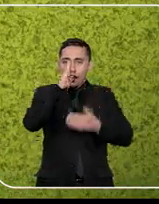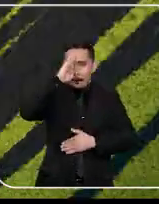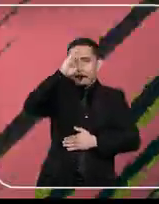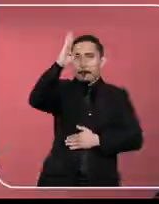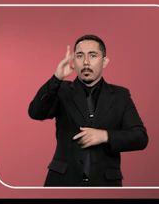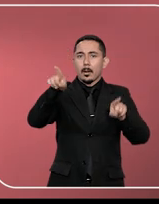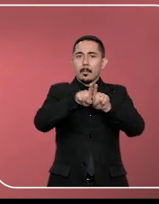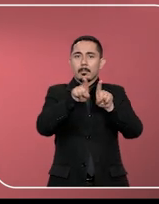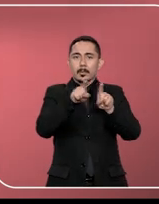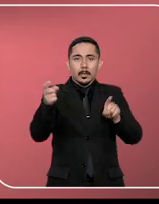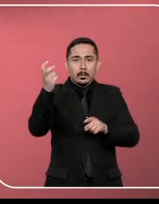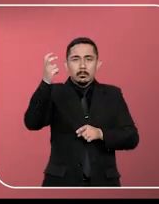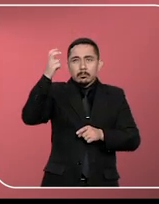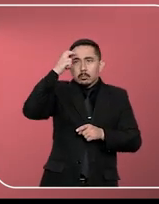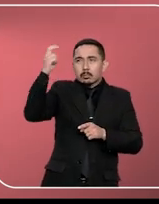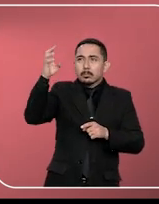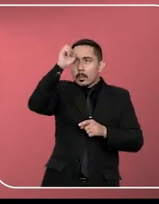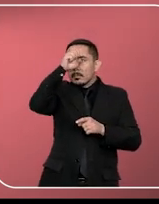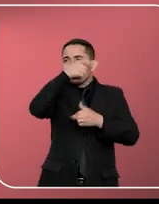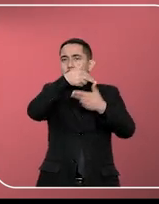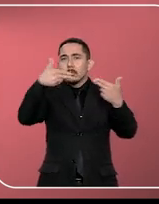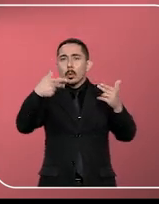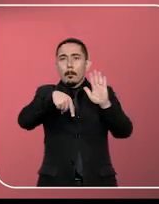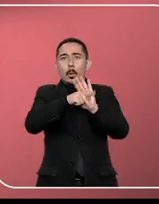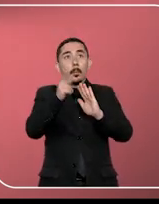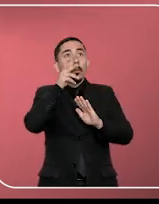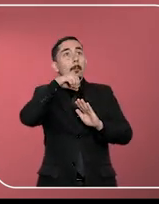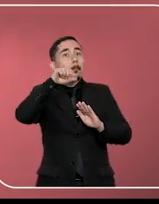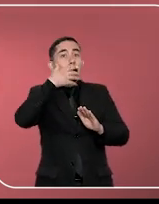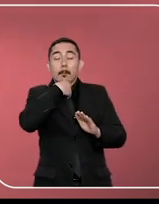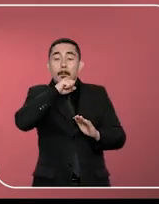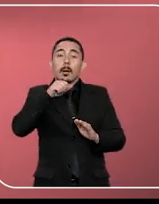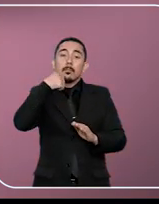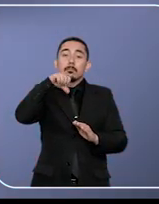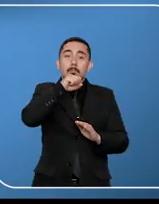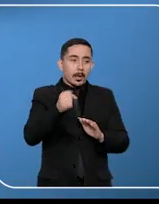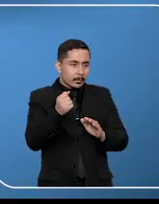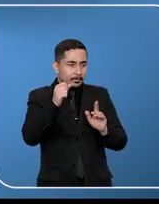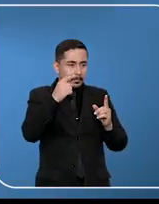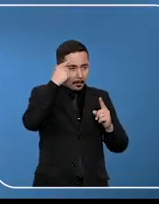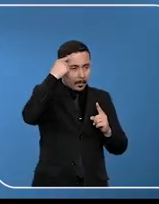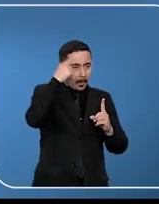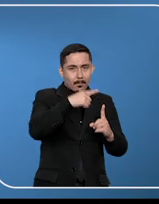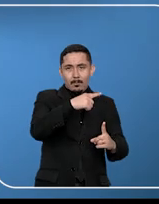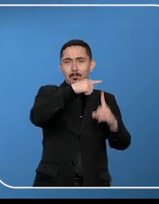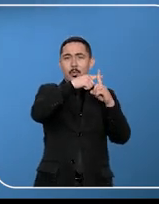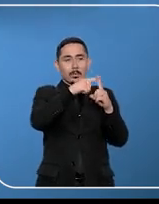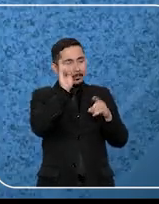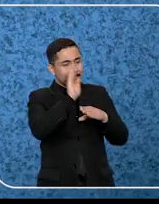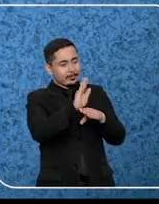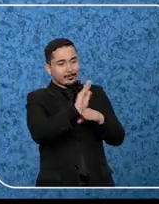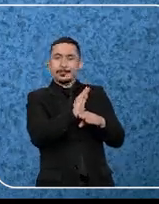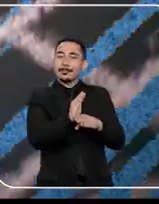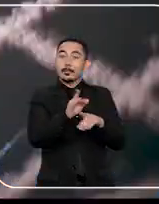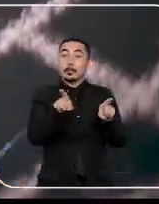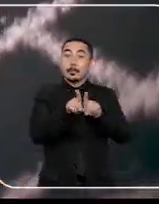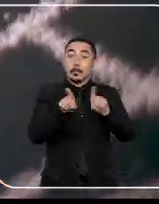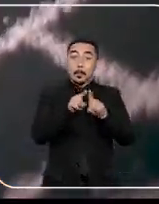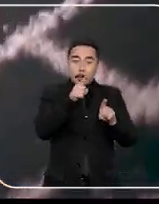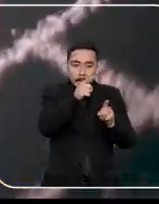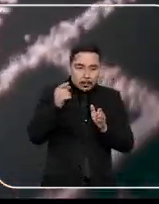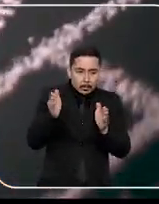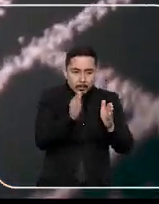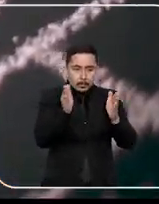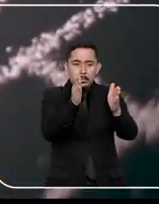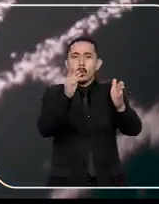a difusão de conhecimentos sobre parentalidade positiva através da educação parental. E sua linha de